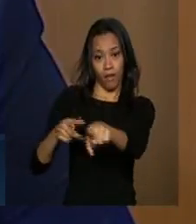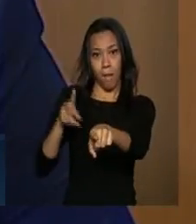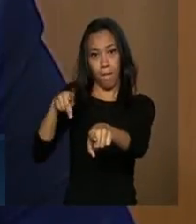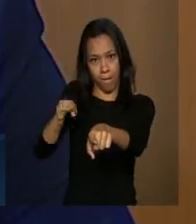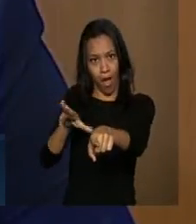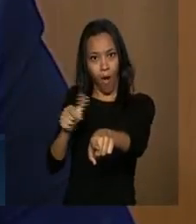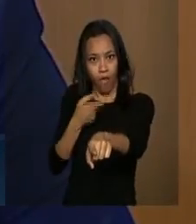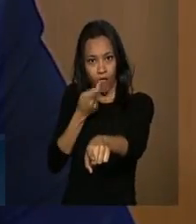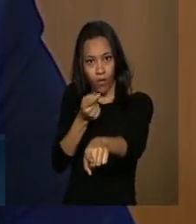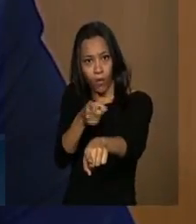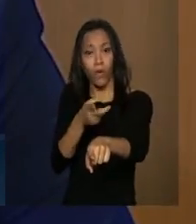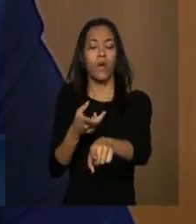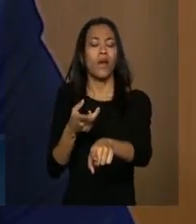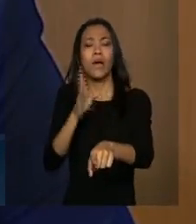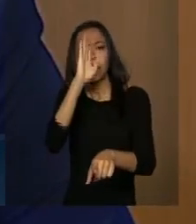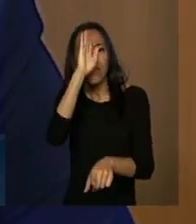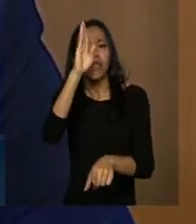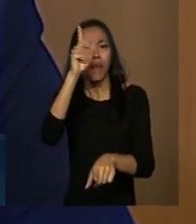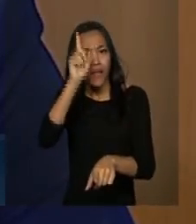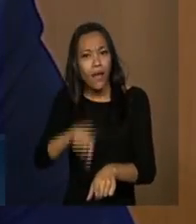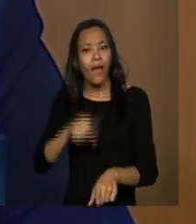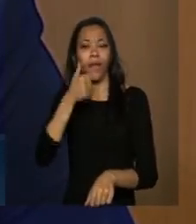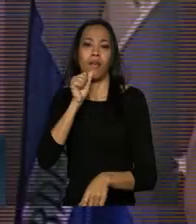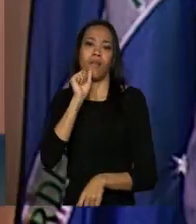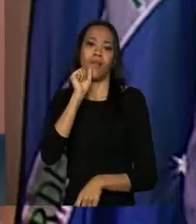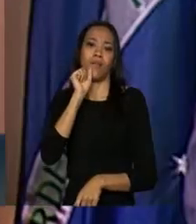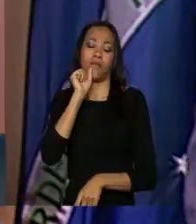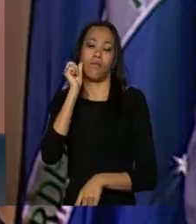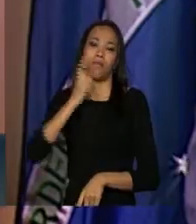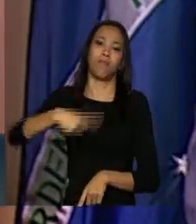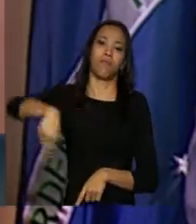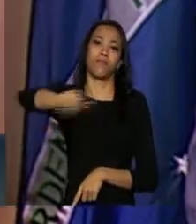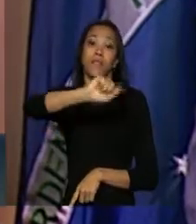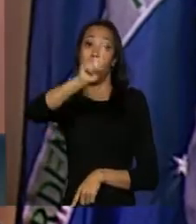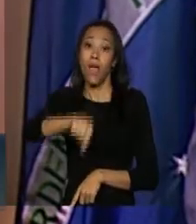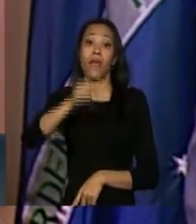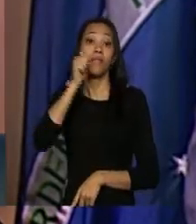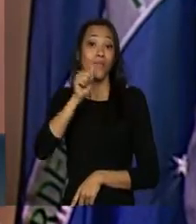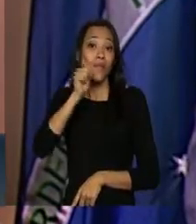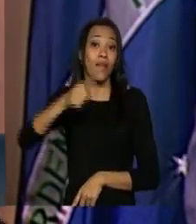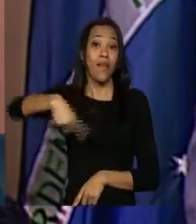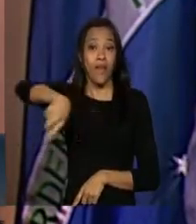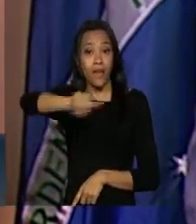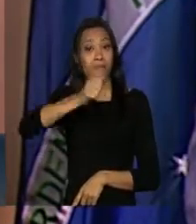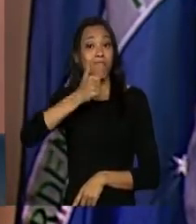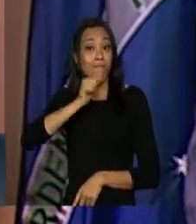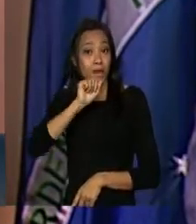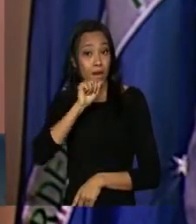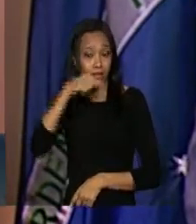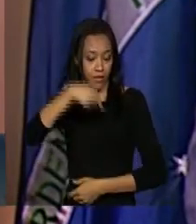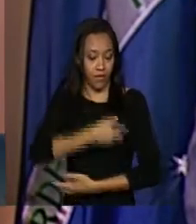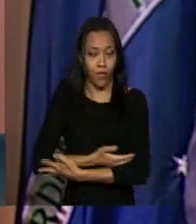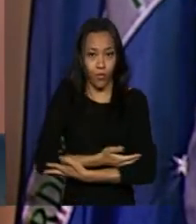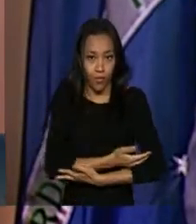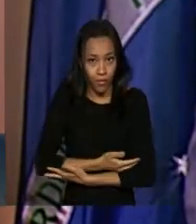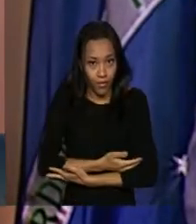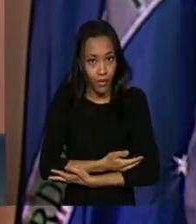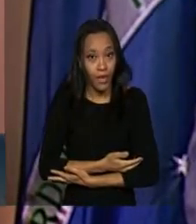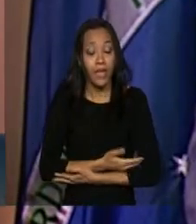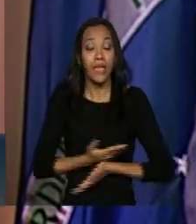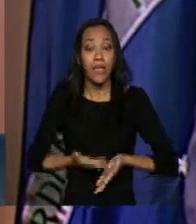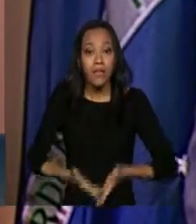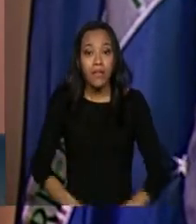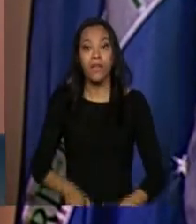verdadeiras protagonistas dessa história, que são as mulheres. São as mulheres mães do prematuro, assim